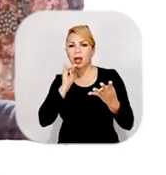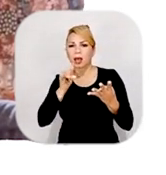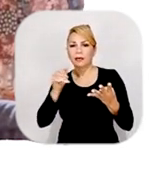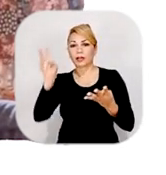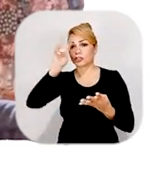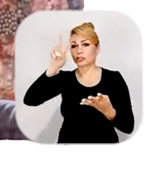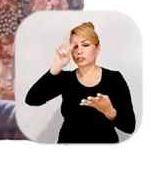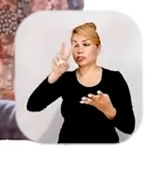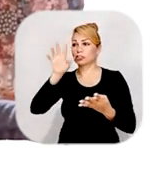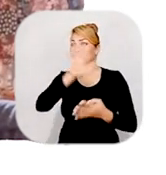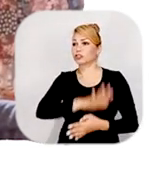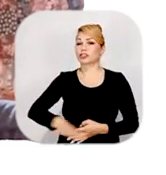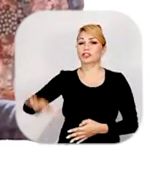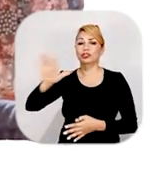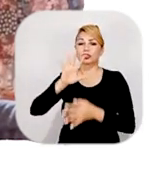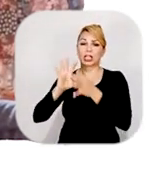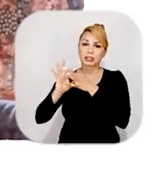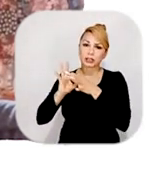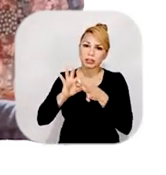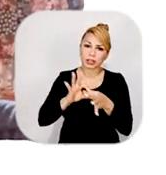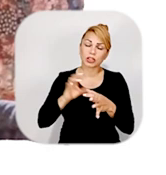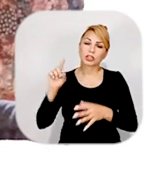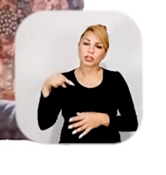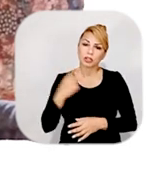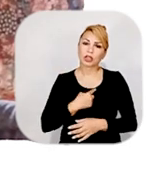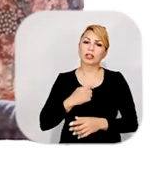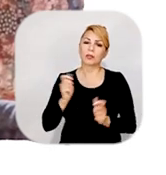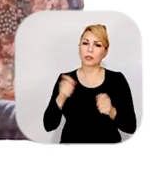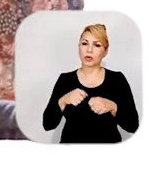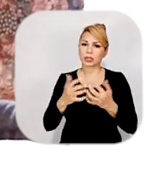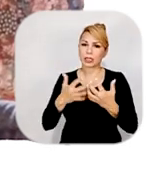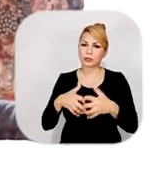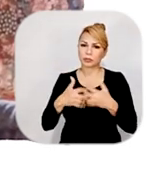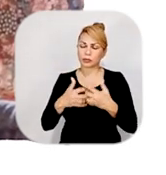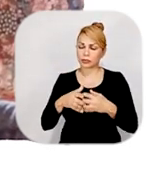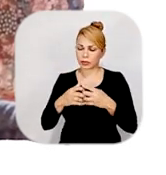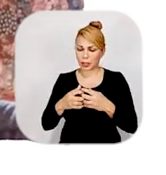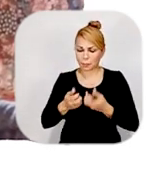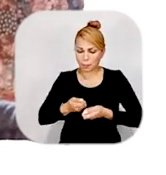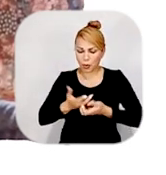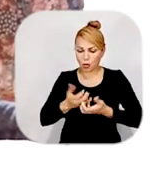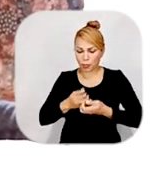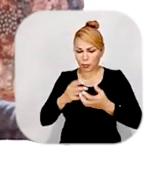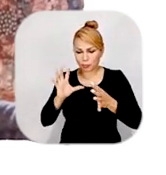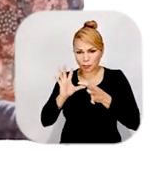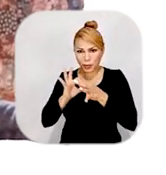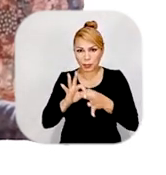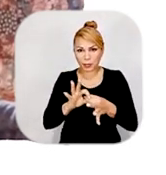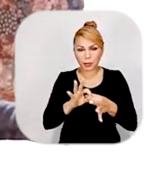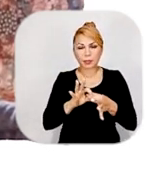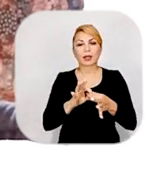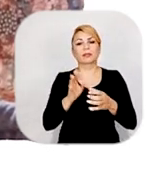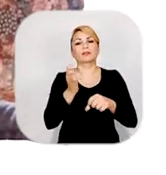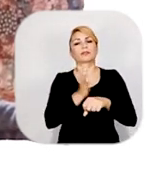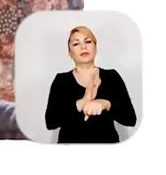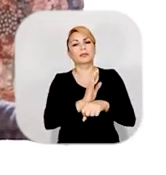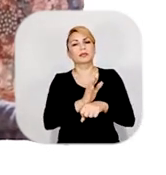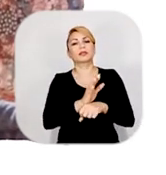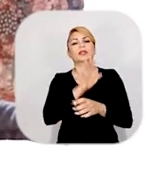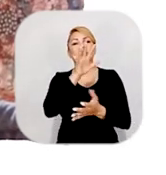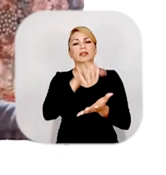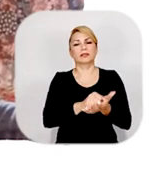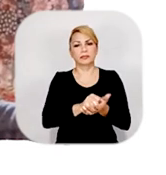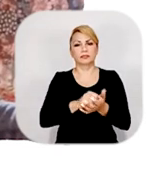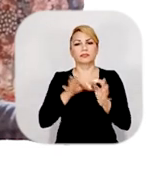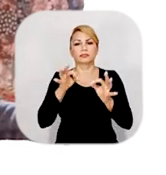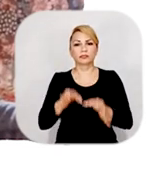gente poder encarnar e dar uma vida à memória, né? Isso é muito importante. Falando um pouco do conteúdo do